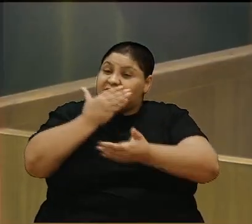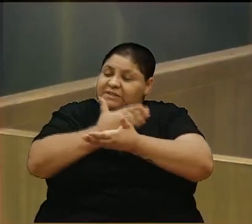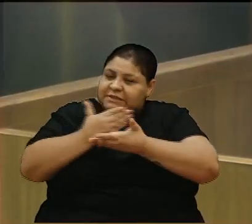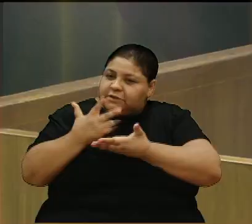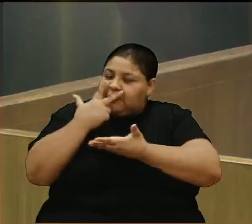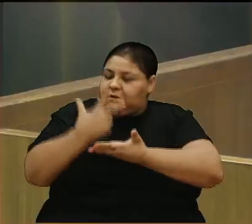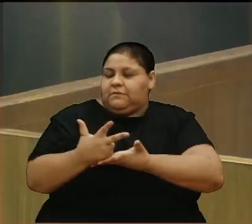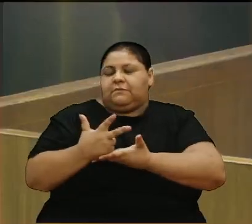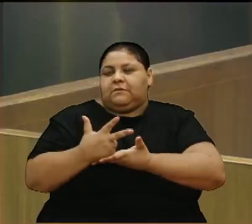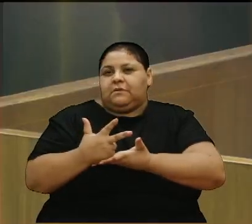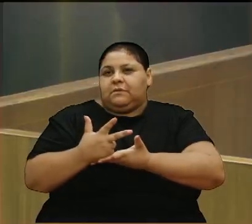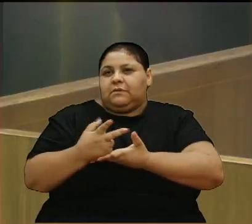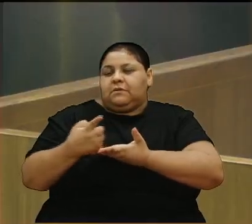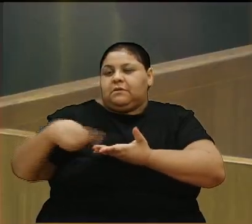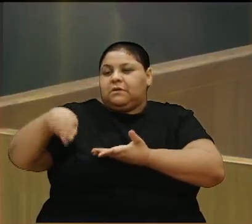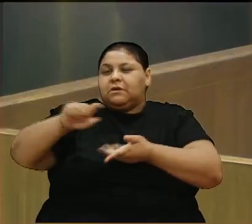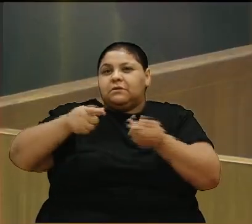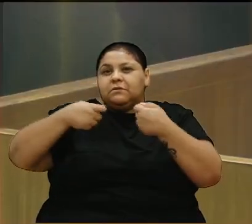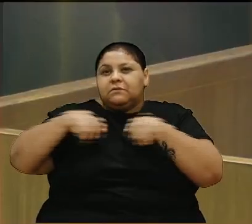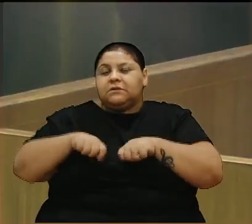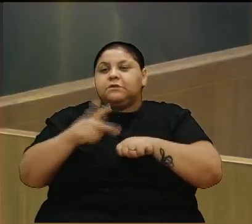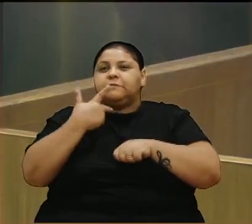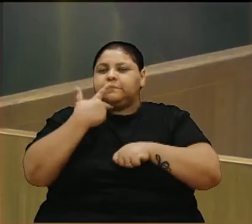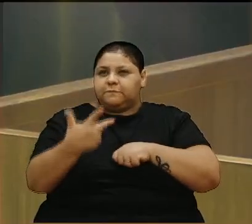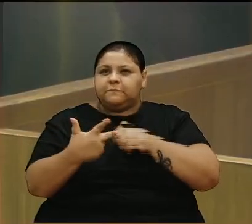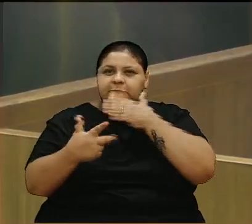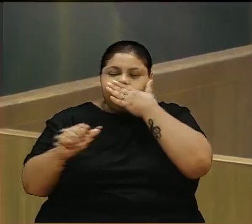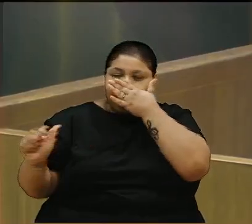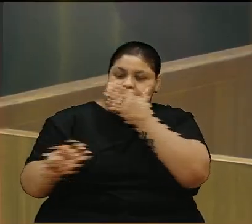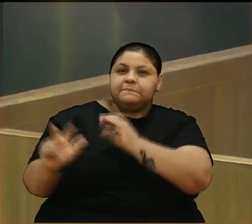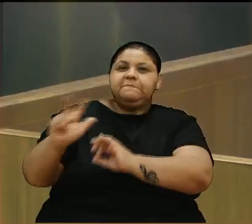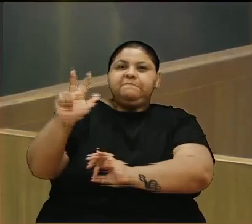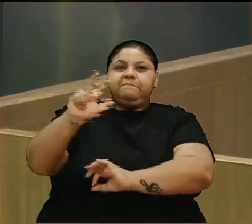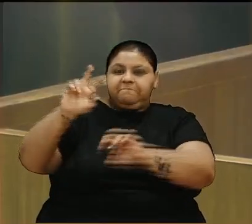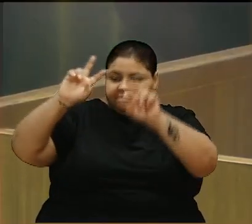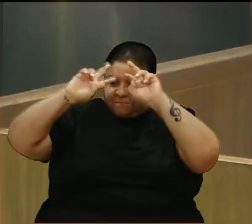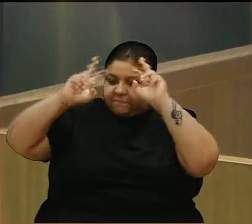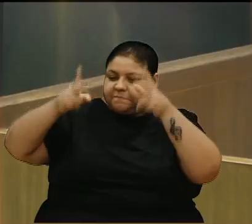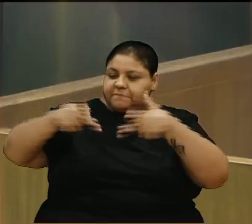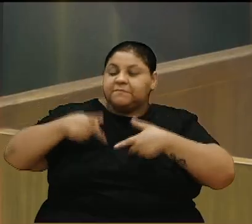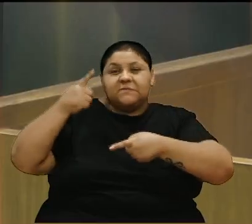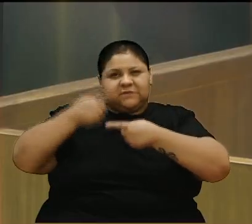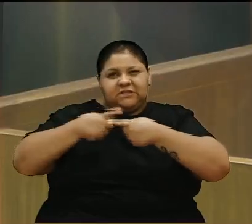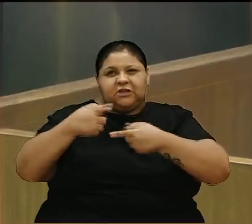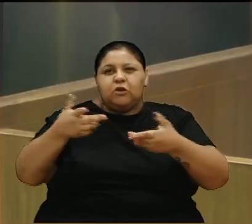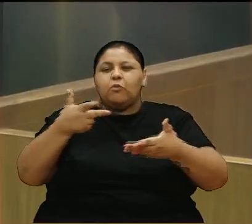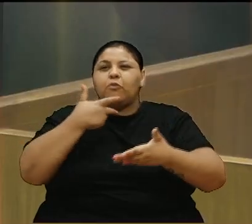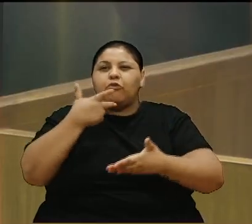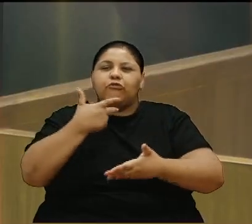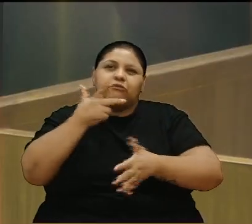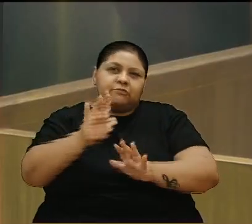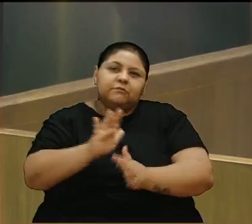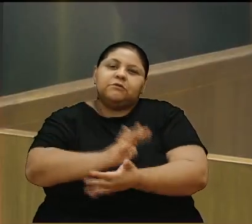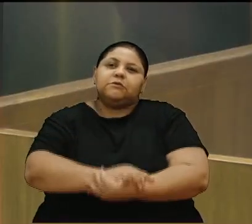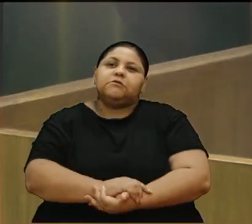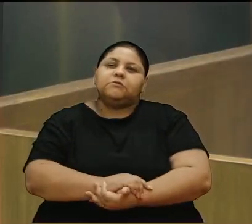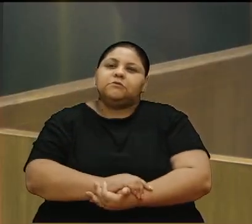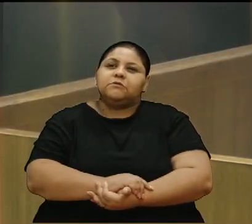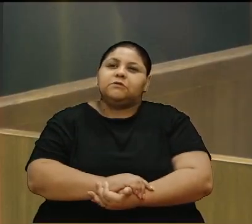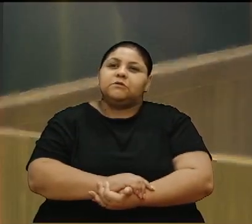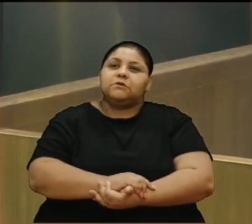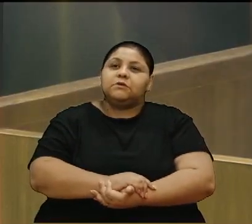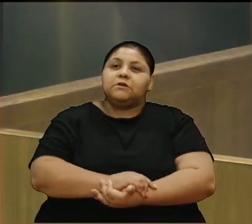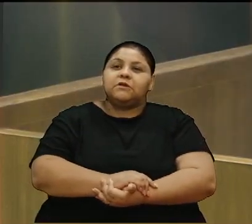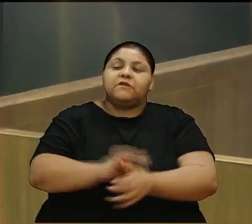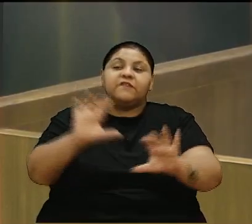essa que a gente precisa realmente reforçar, valorizar e reconhecer, porque a gente está falando de algo que vai